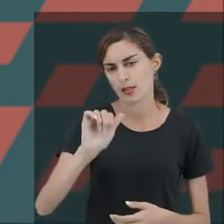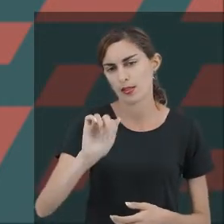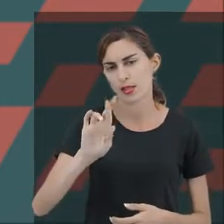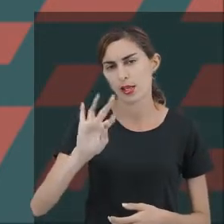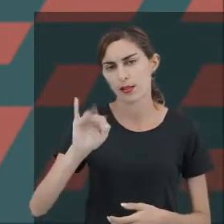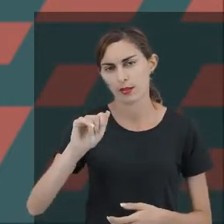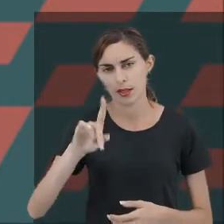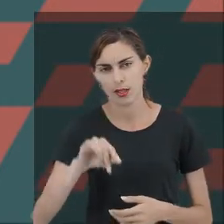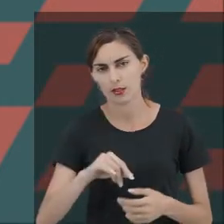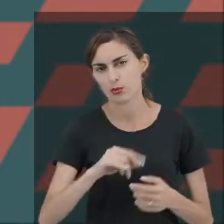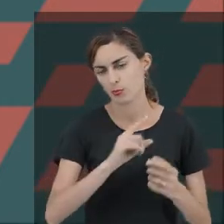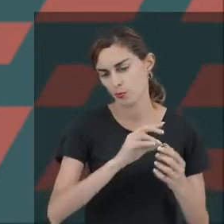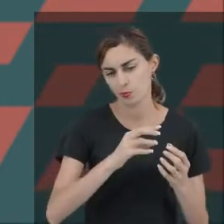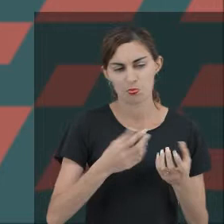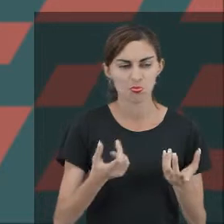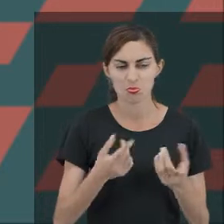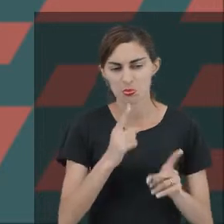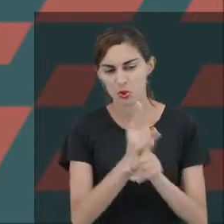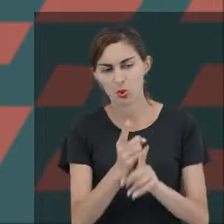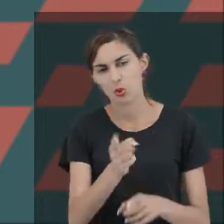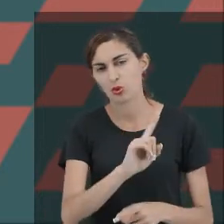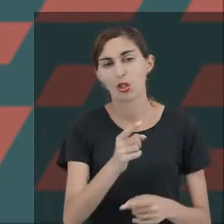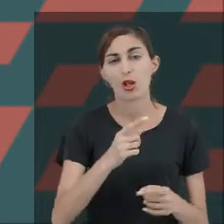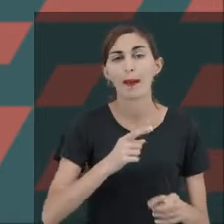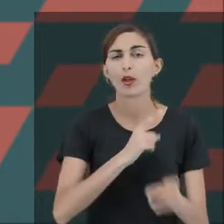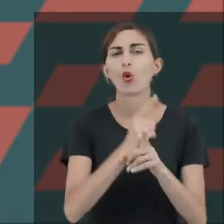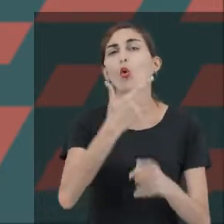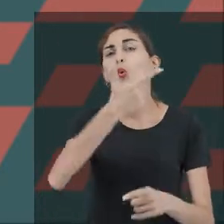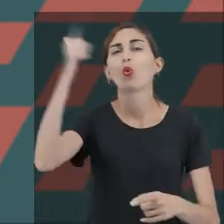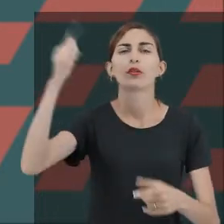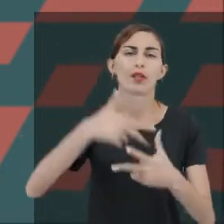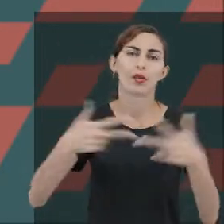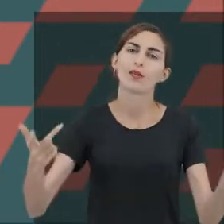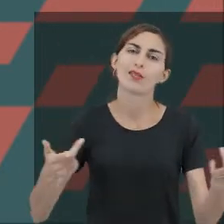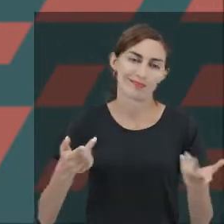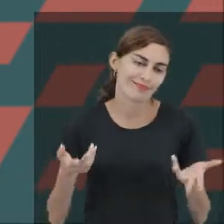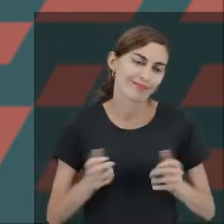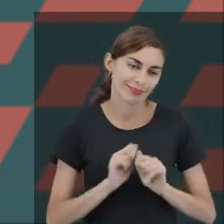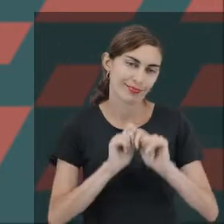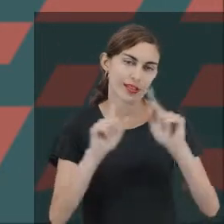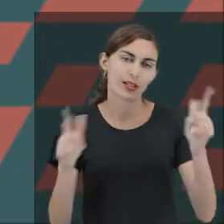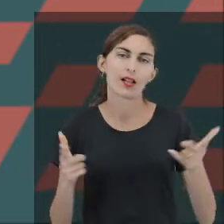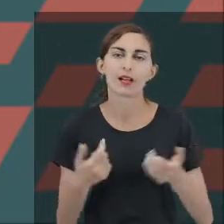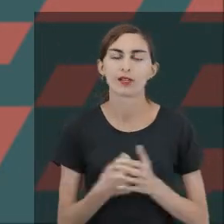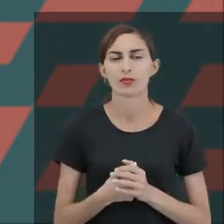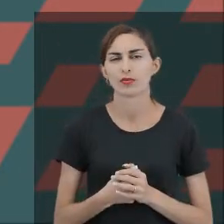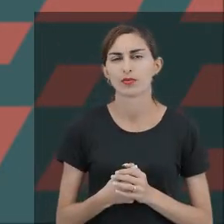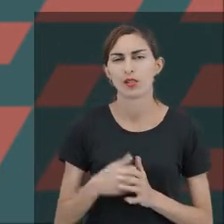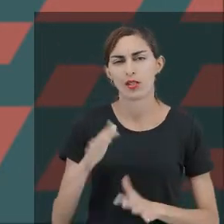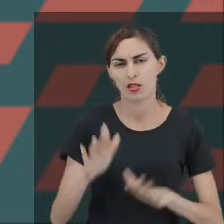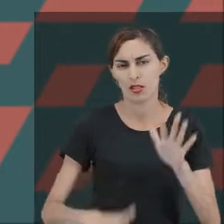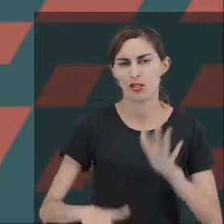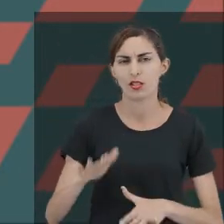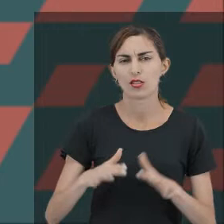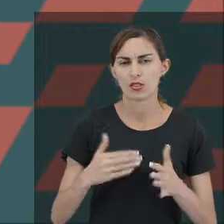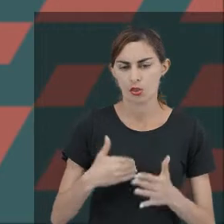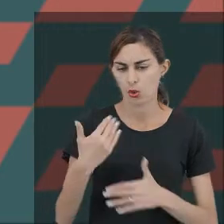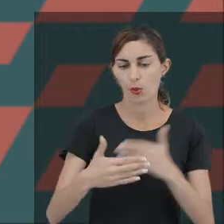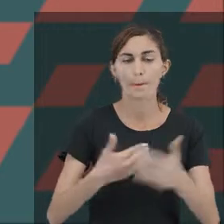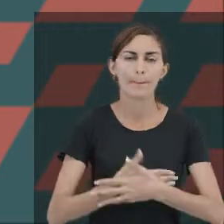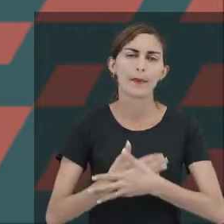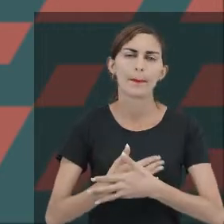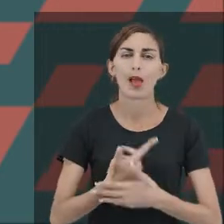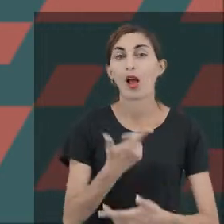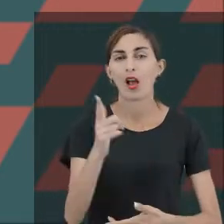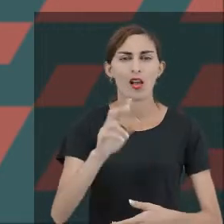O descartado, ele acontece quando a gente descobre o que é outra coisa. Então, é óbvio. A